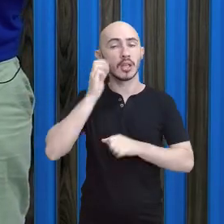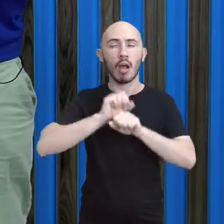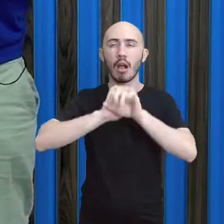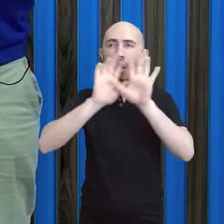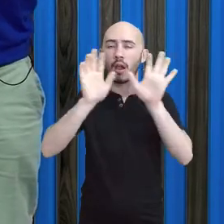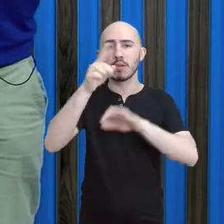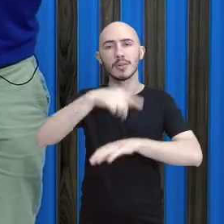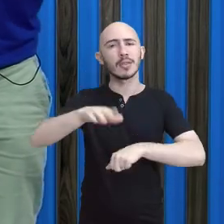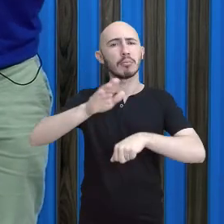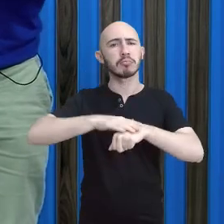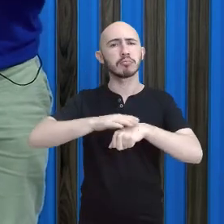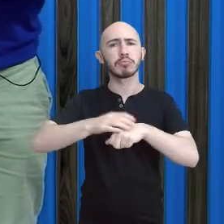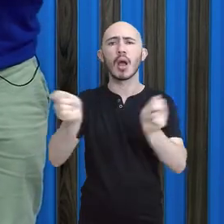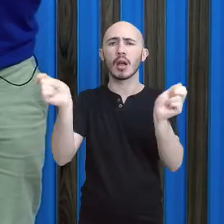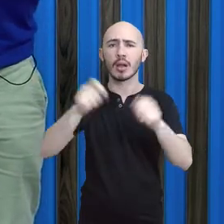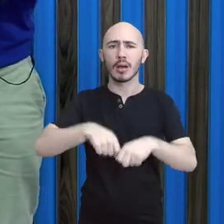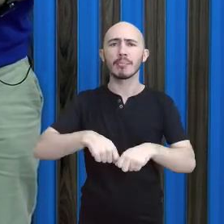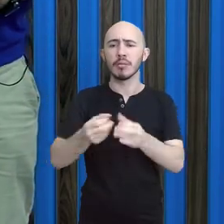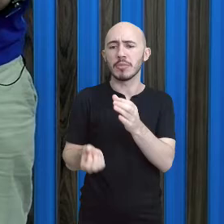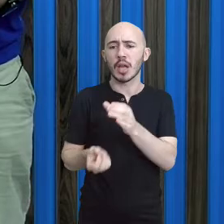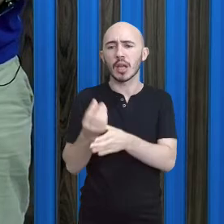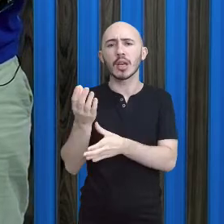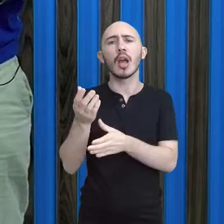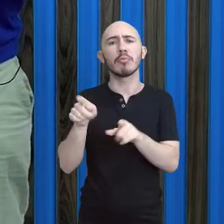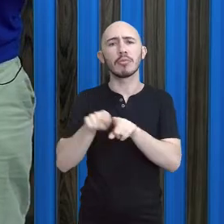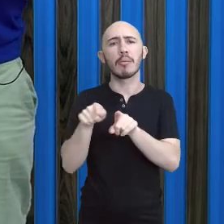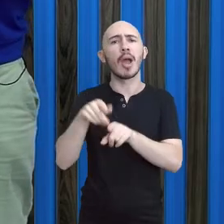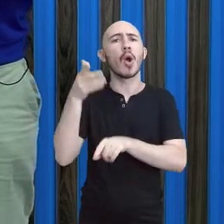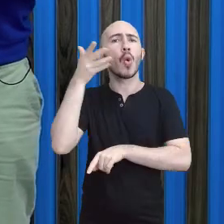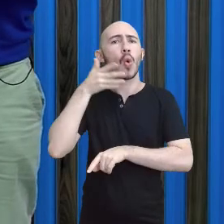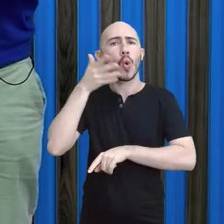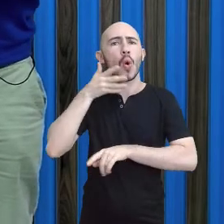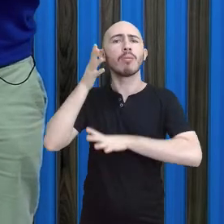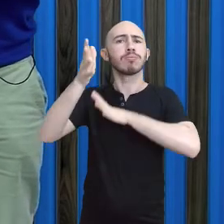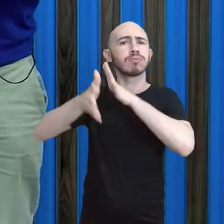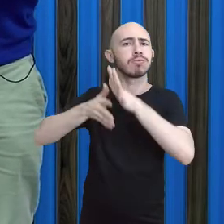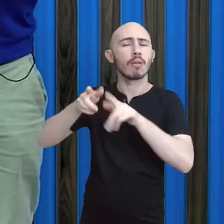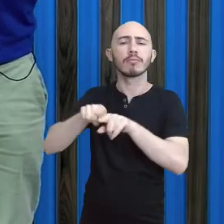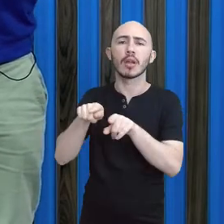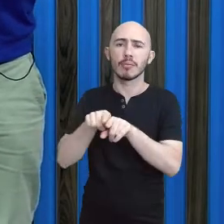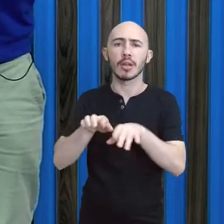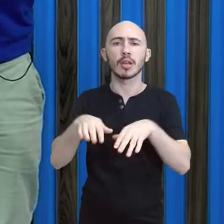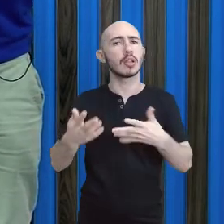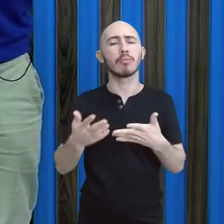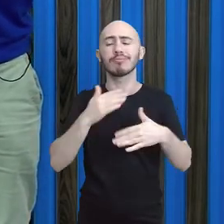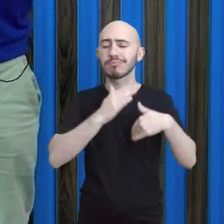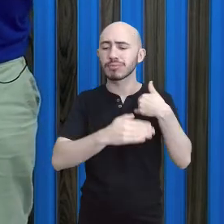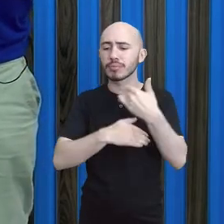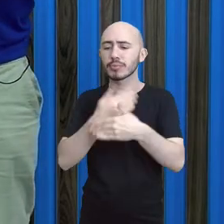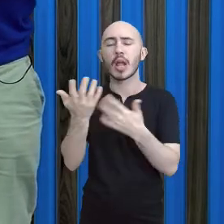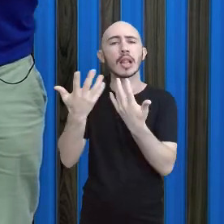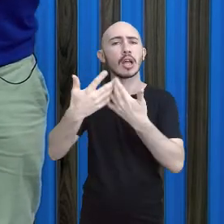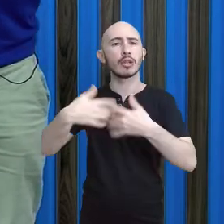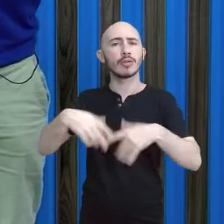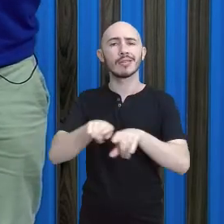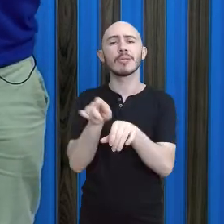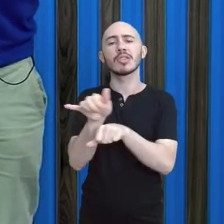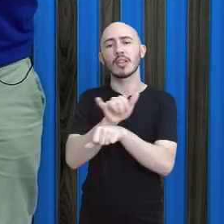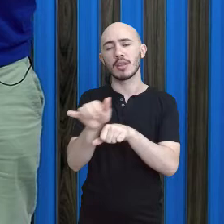ser capaz de produzir o seu discurso também. Então é um processo natural e estratégico.